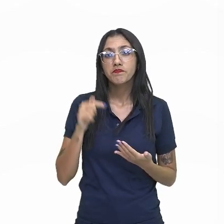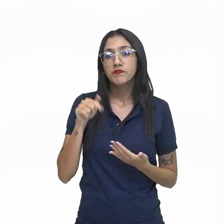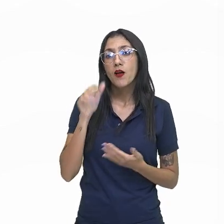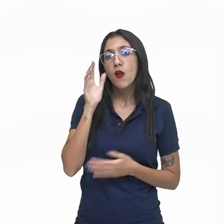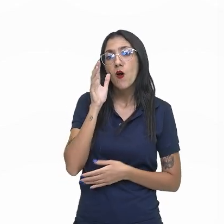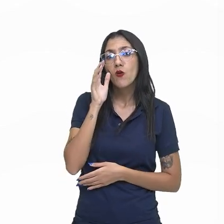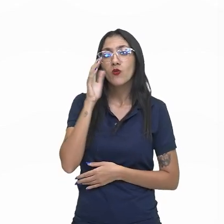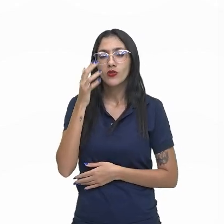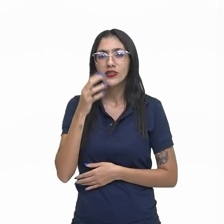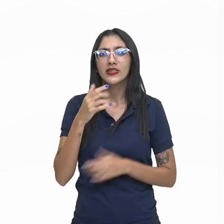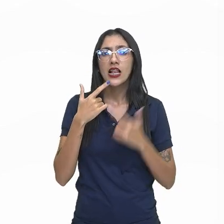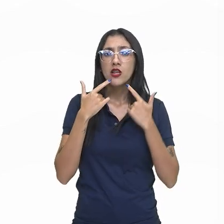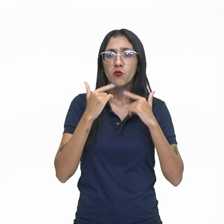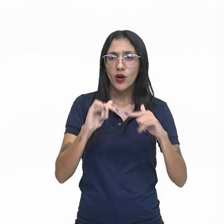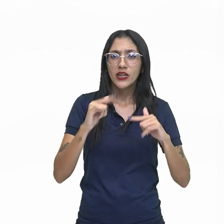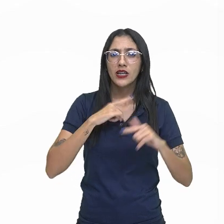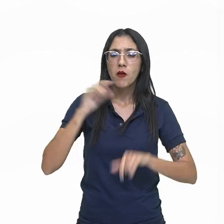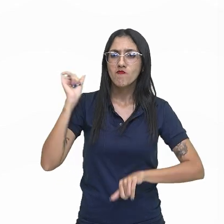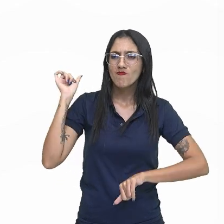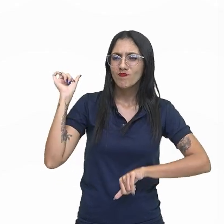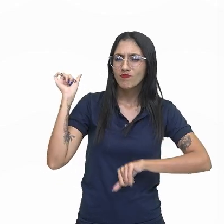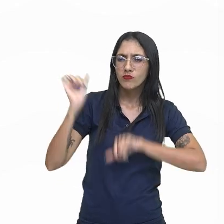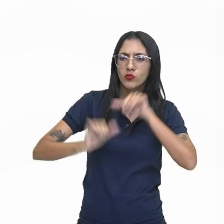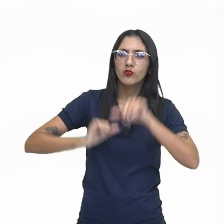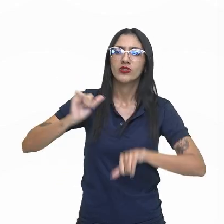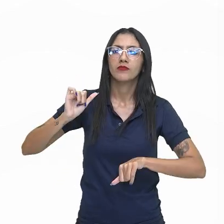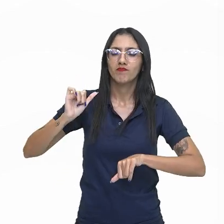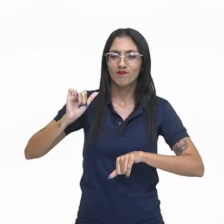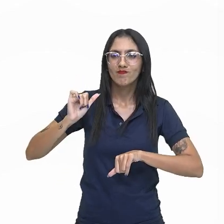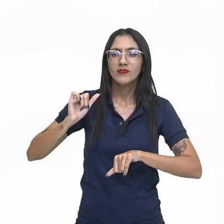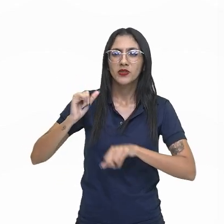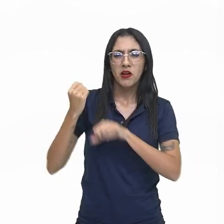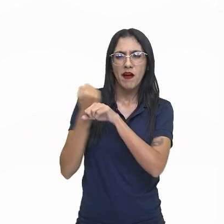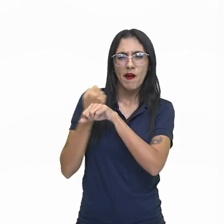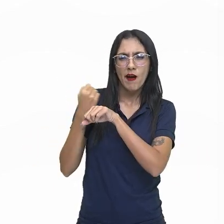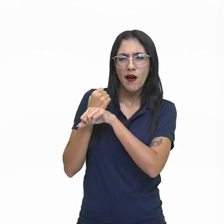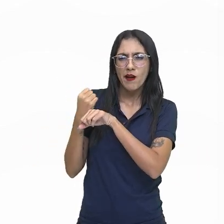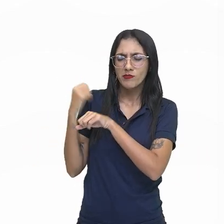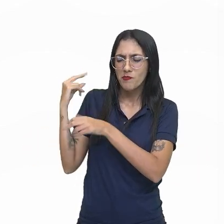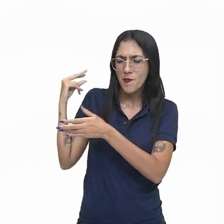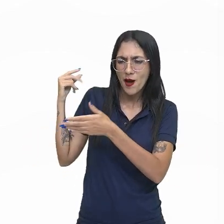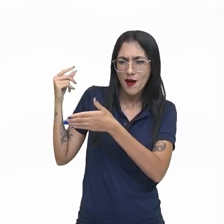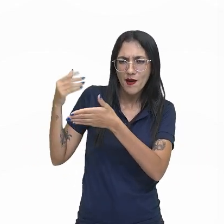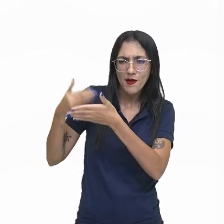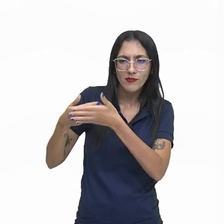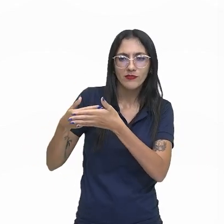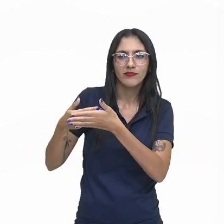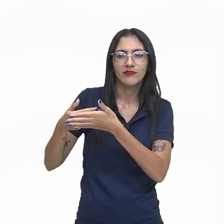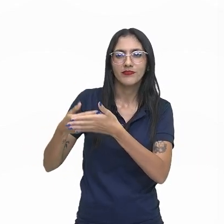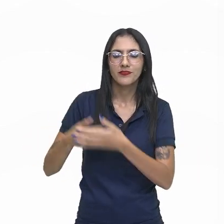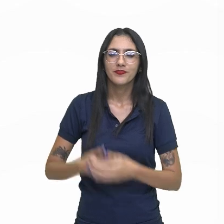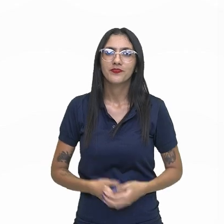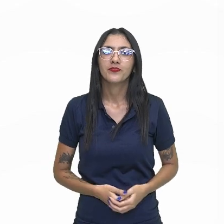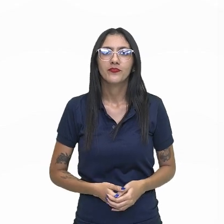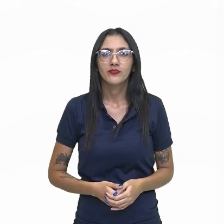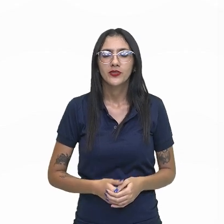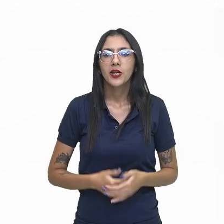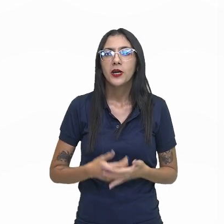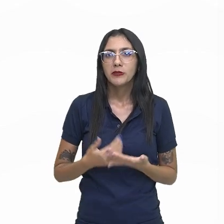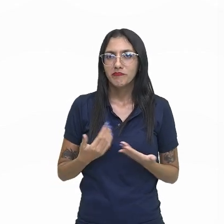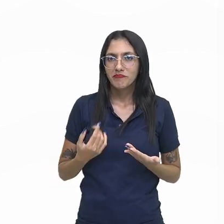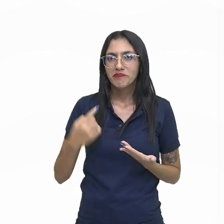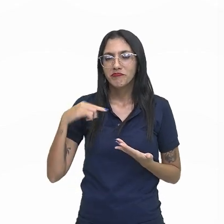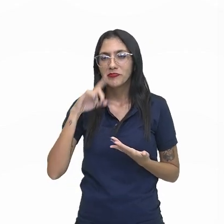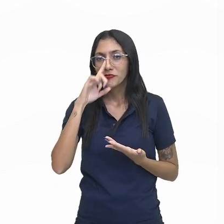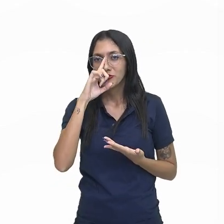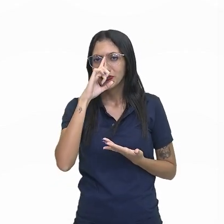linguagem sofre transformações ao longo do tempo. Veja só, então você vai ver